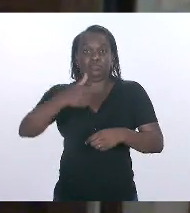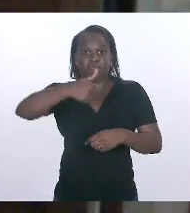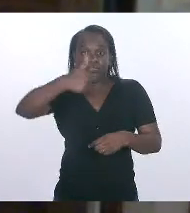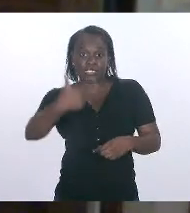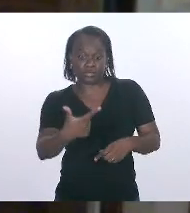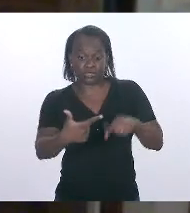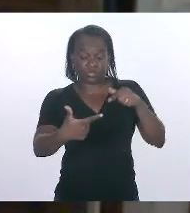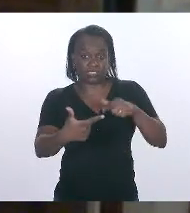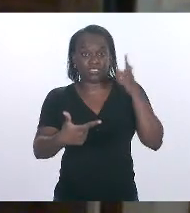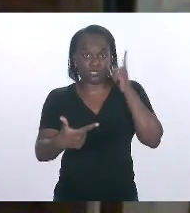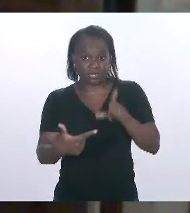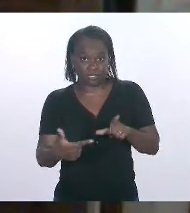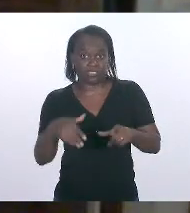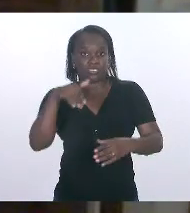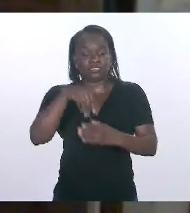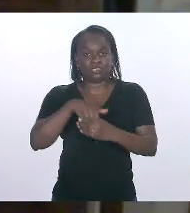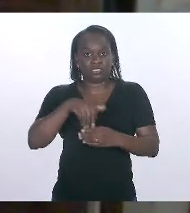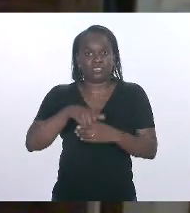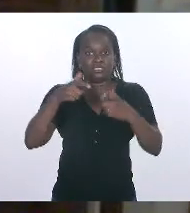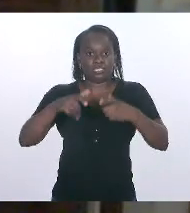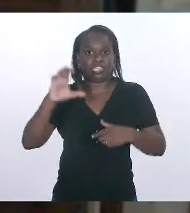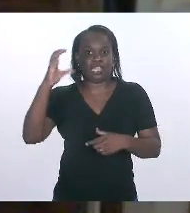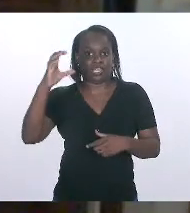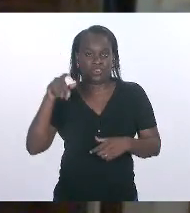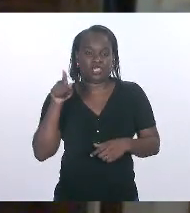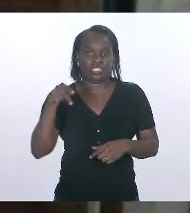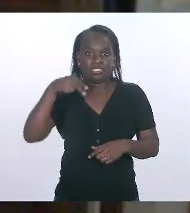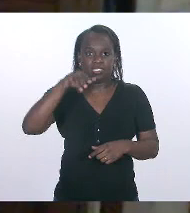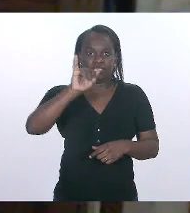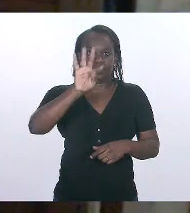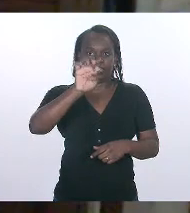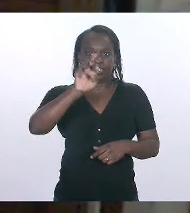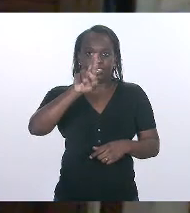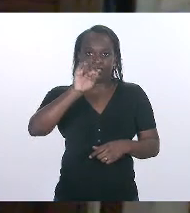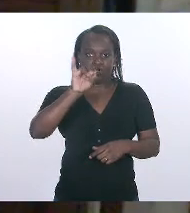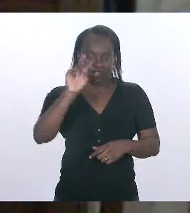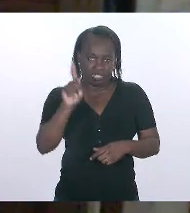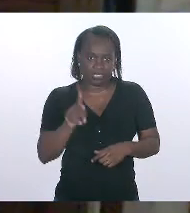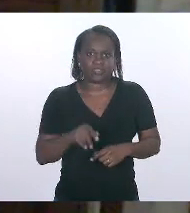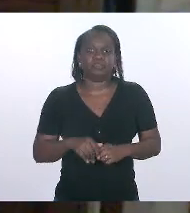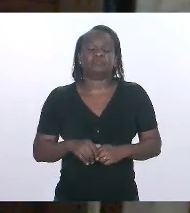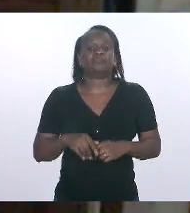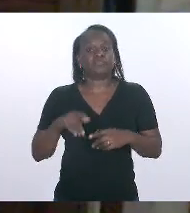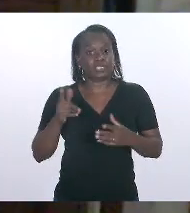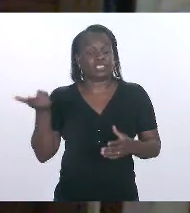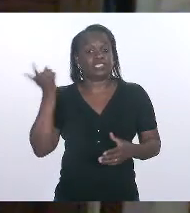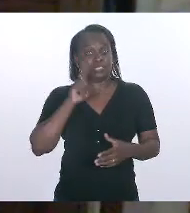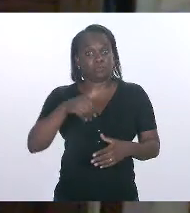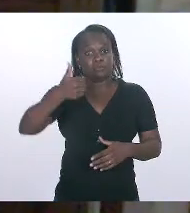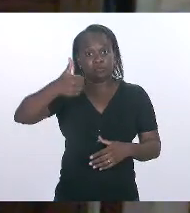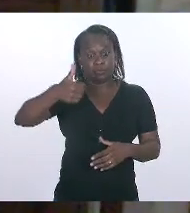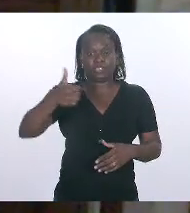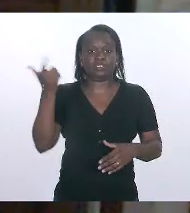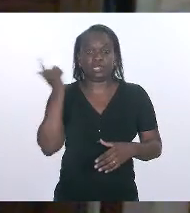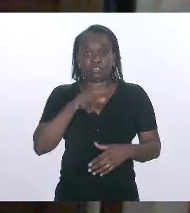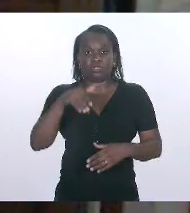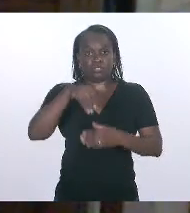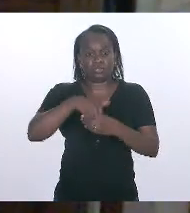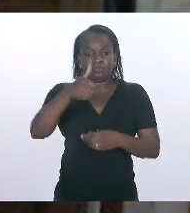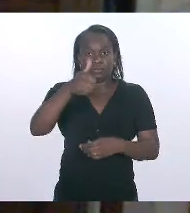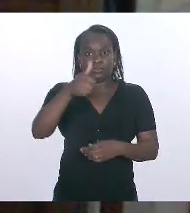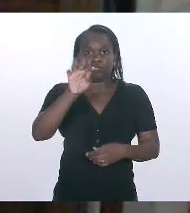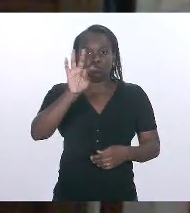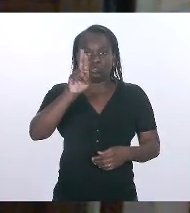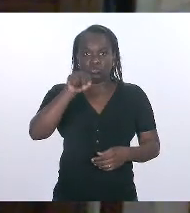colocado nas eleições de Niterói, eleições que foram ganhas em primeiro turno